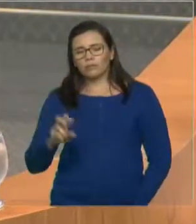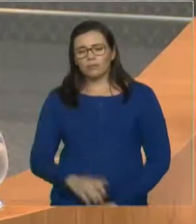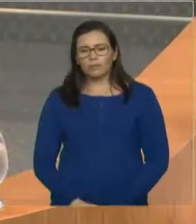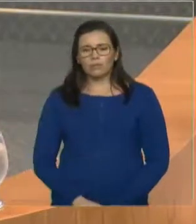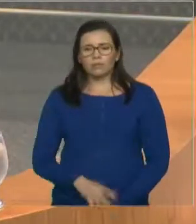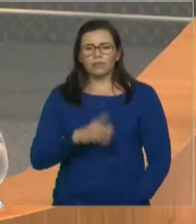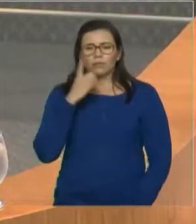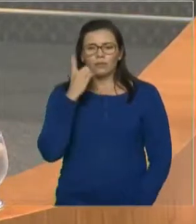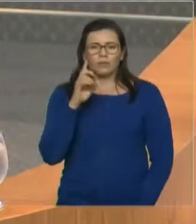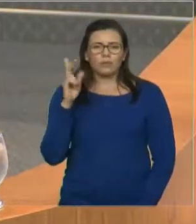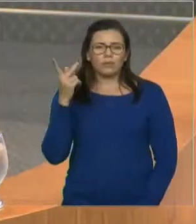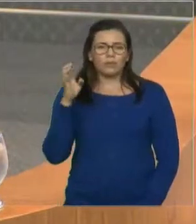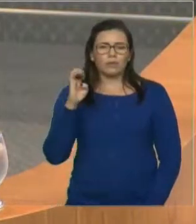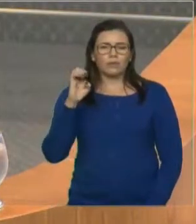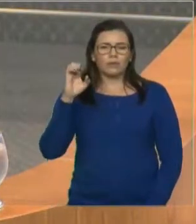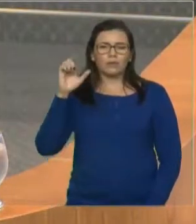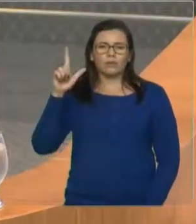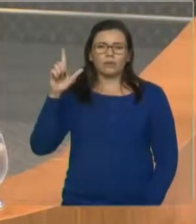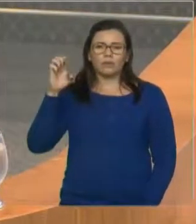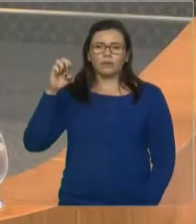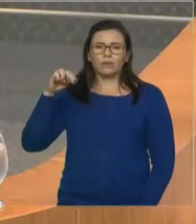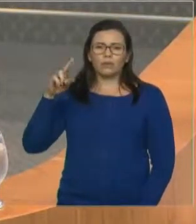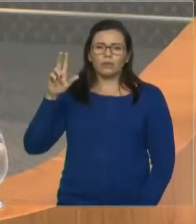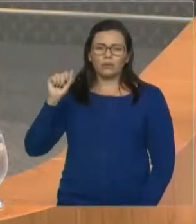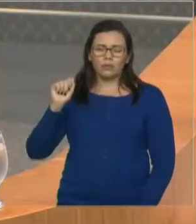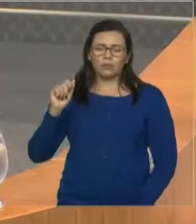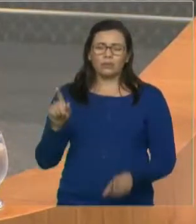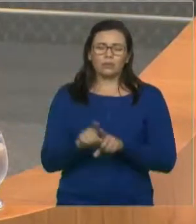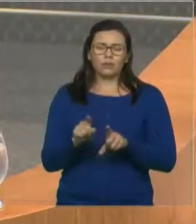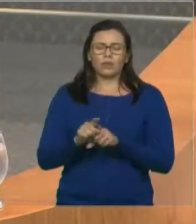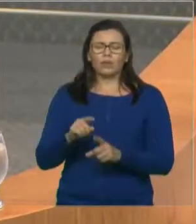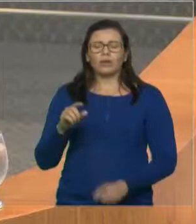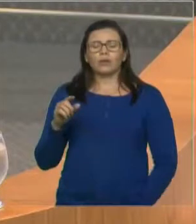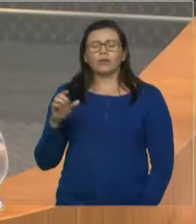Glauber. Porque fazer um serviço desse,